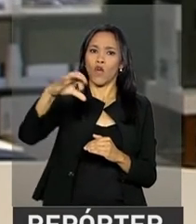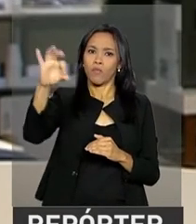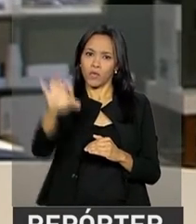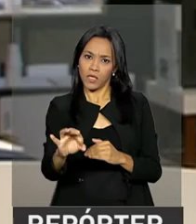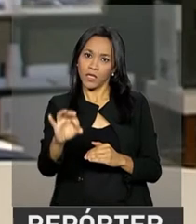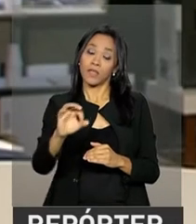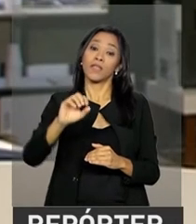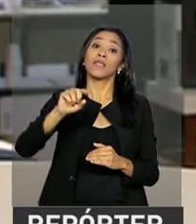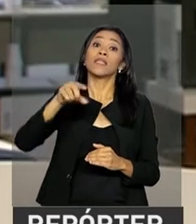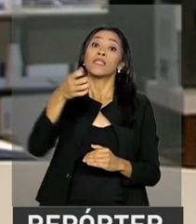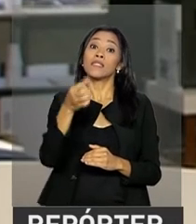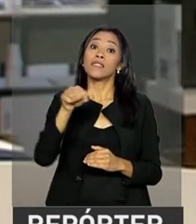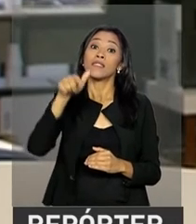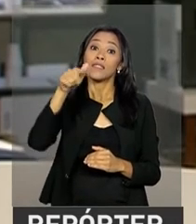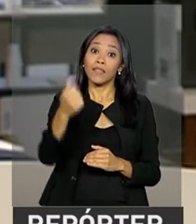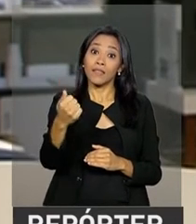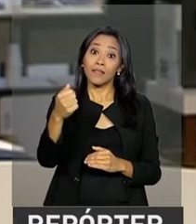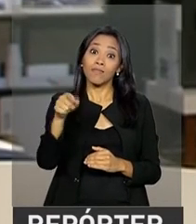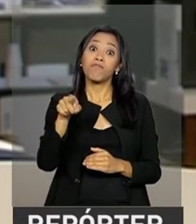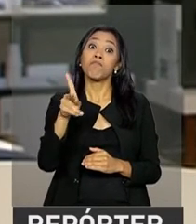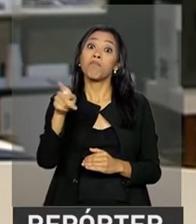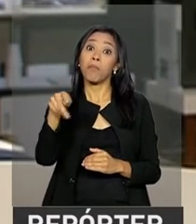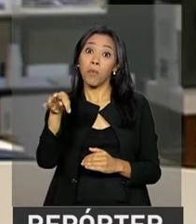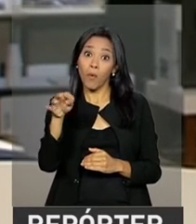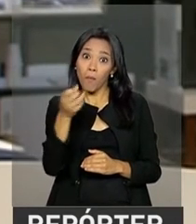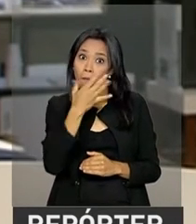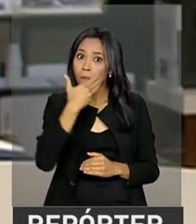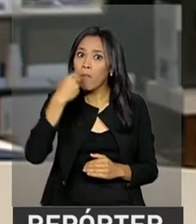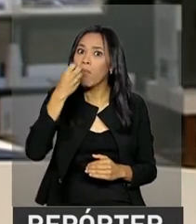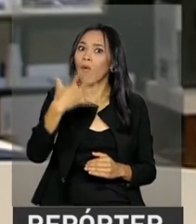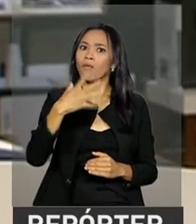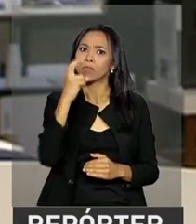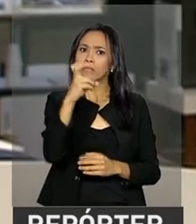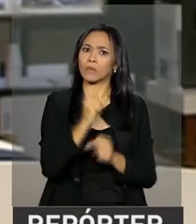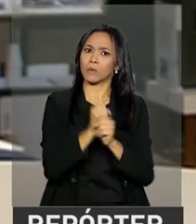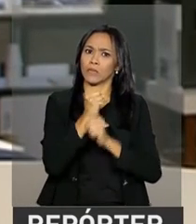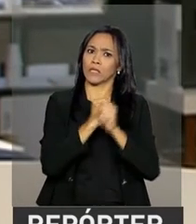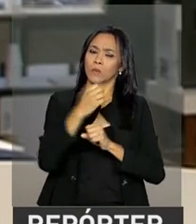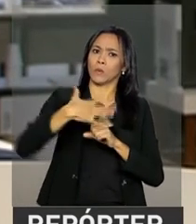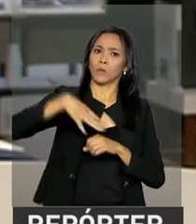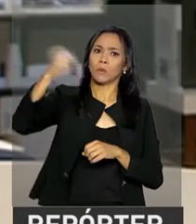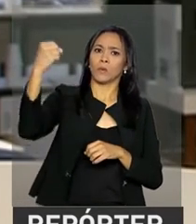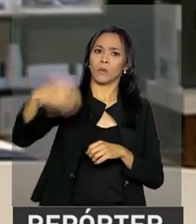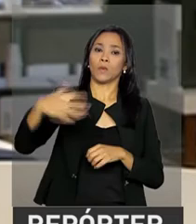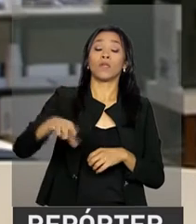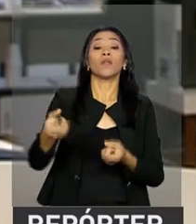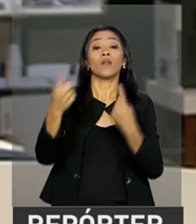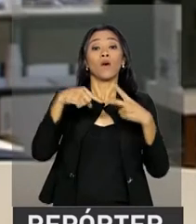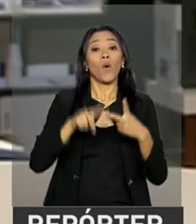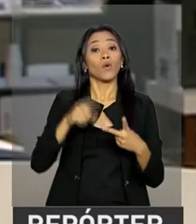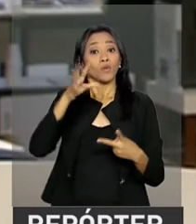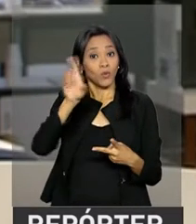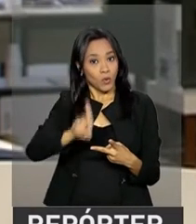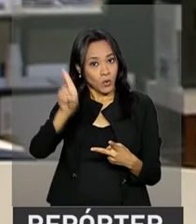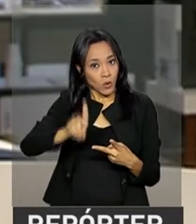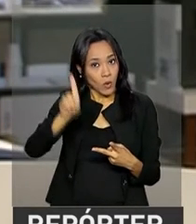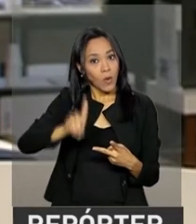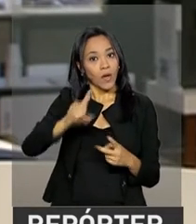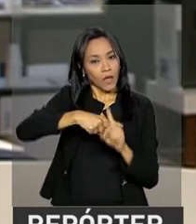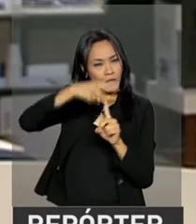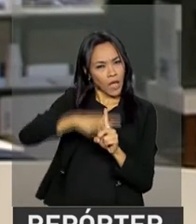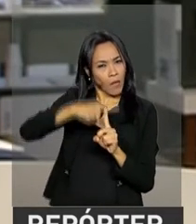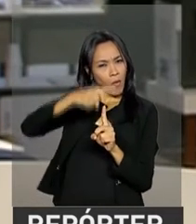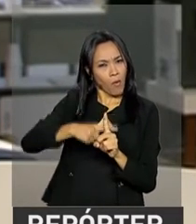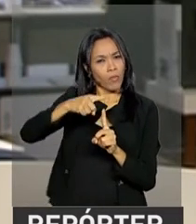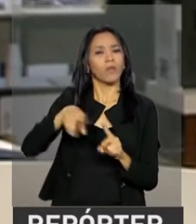sessenta e sete mil novecentos e setenta e seis pontos melhor resultado em cinco anos o dólar que também é um termômetro para a saúde financeira do